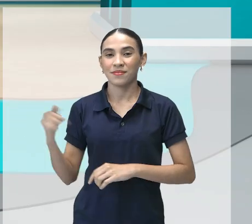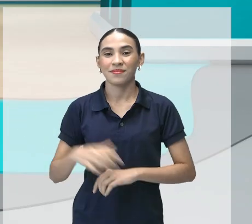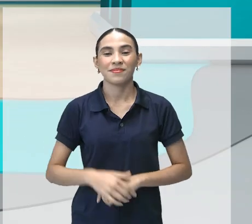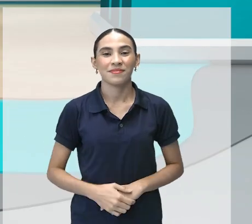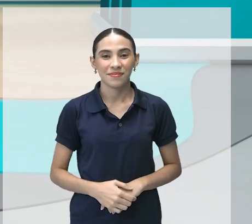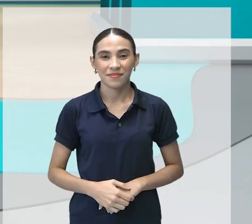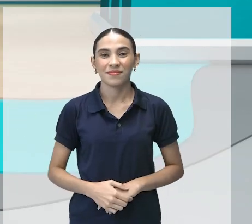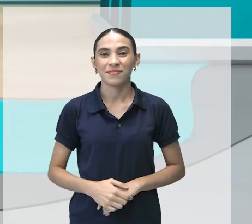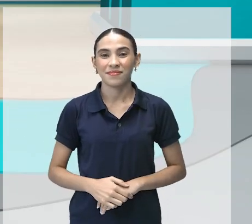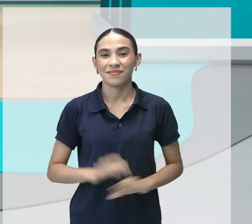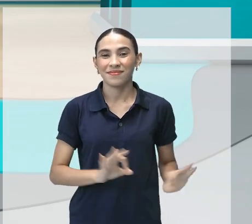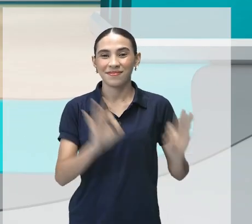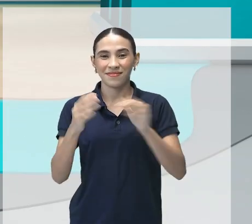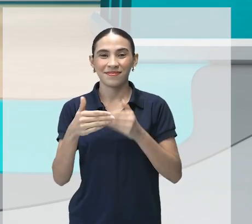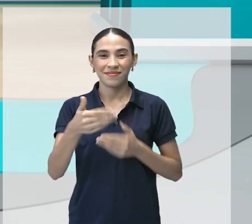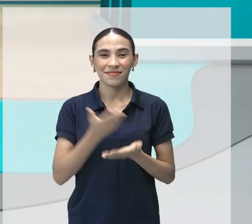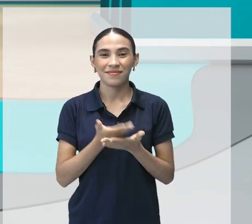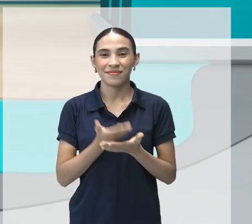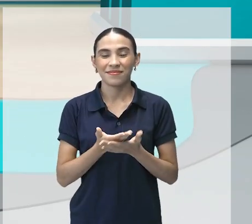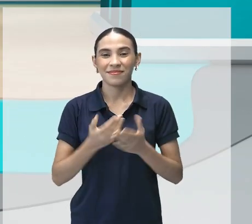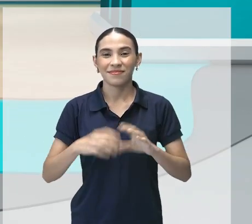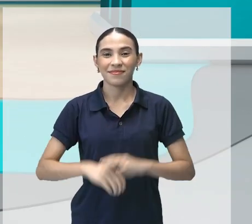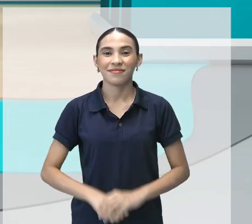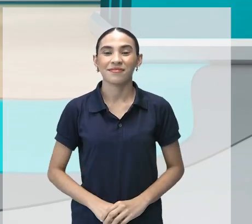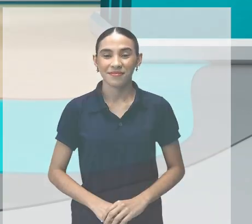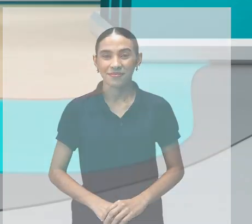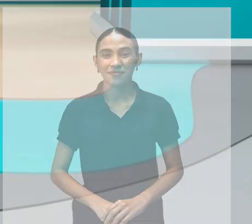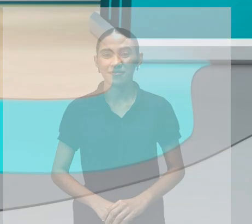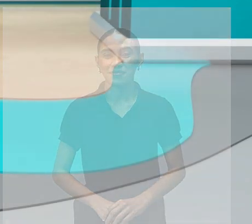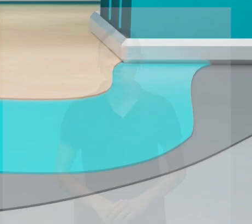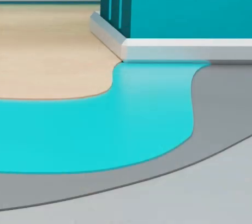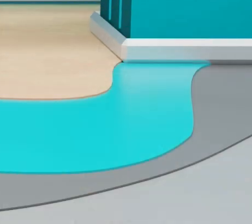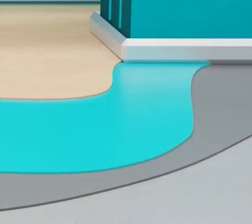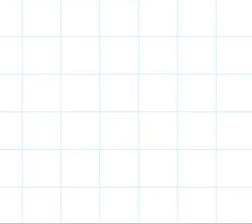infinitivo. Let's get started. Vamos começar?